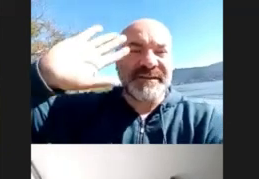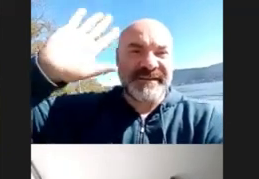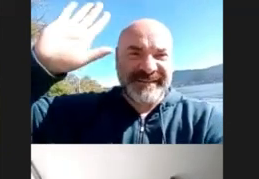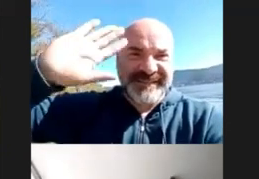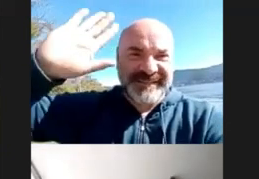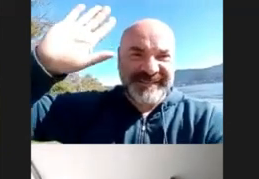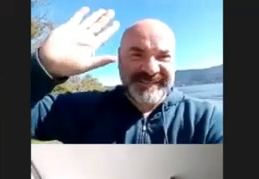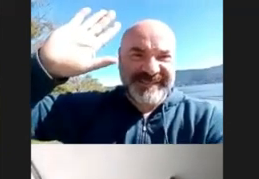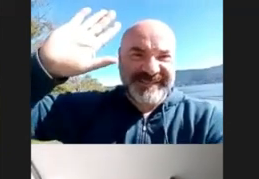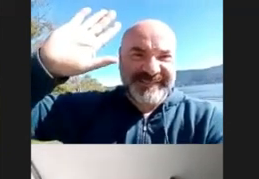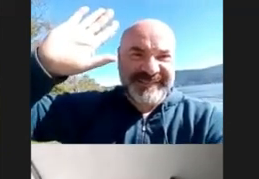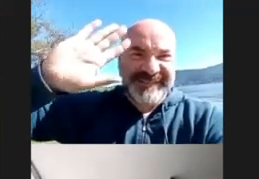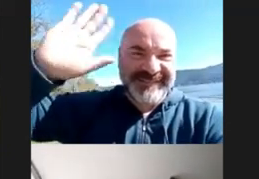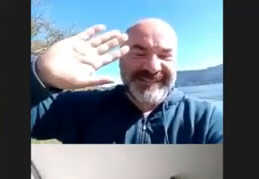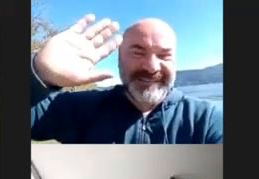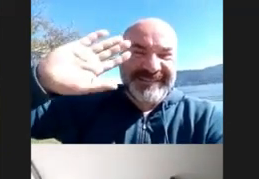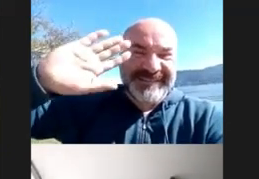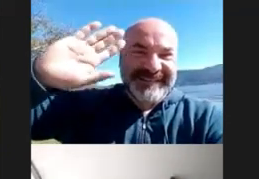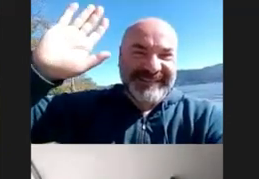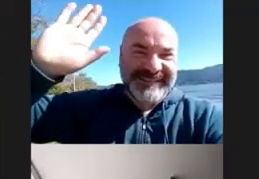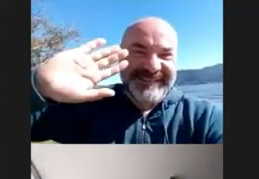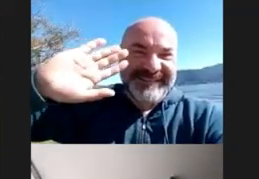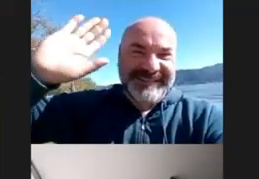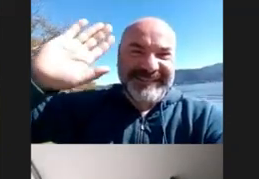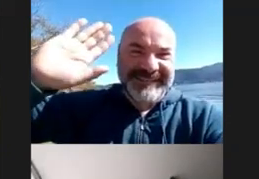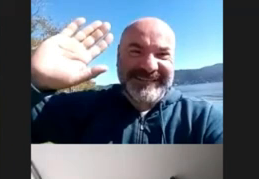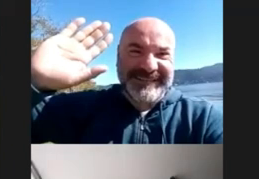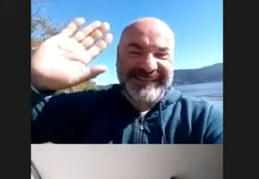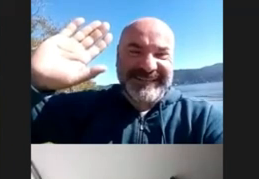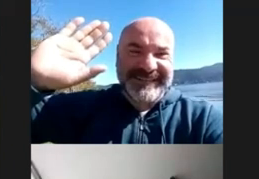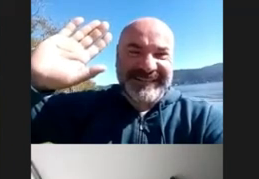Bom dia. Bom dia. O céu quer dizer o quê?